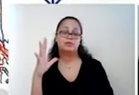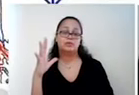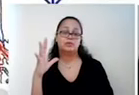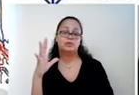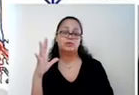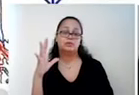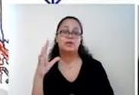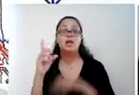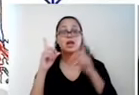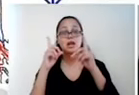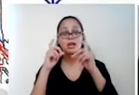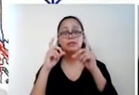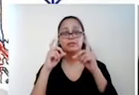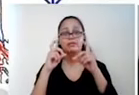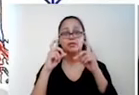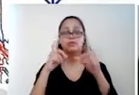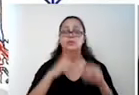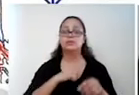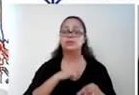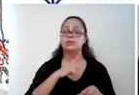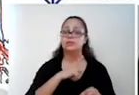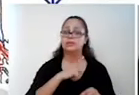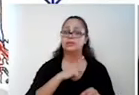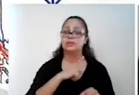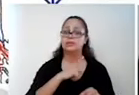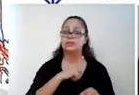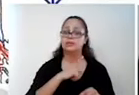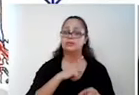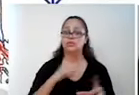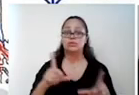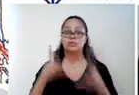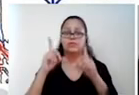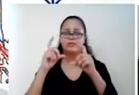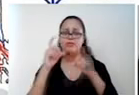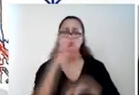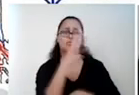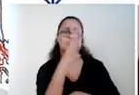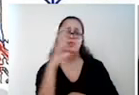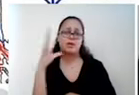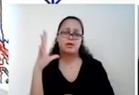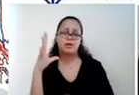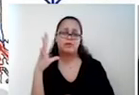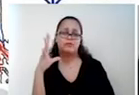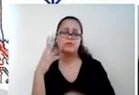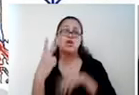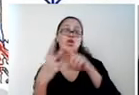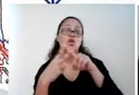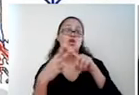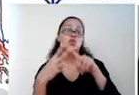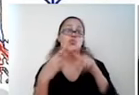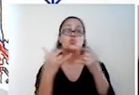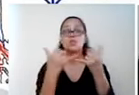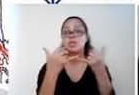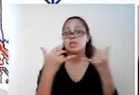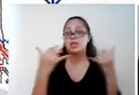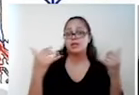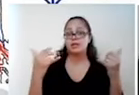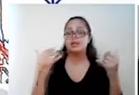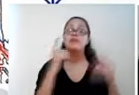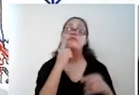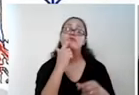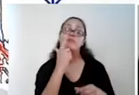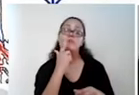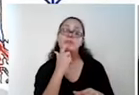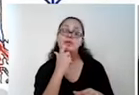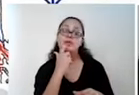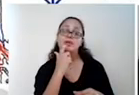nessa foto, nós temos uma figura de uma árvore e dois tipos de linhas no seu interior, umas linhas avermelhadas